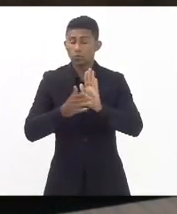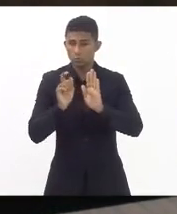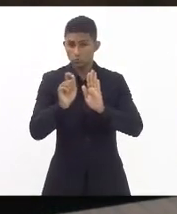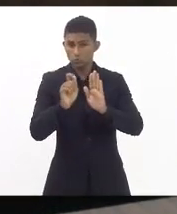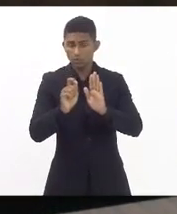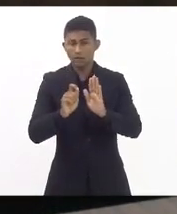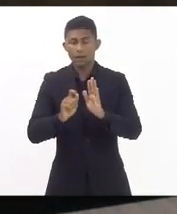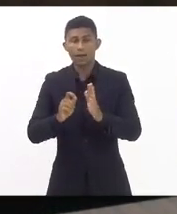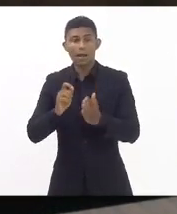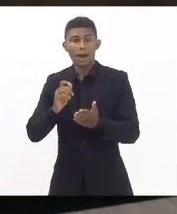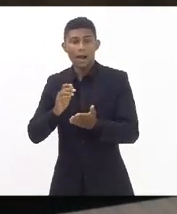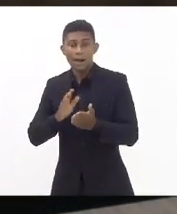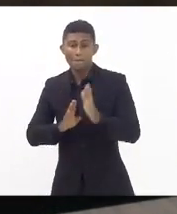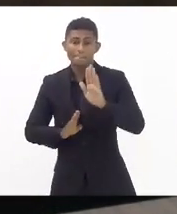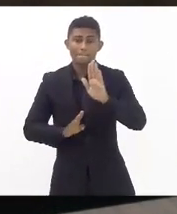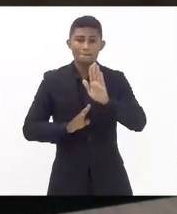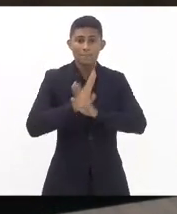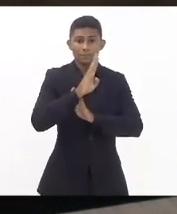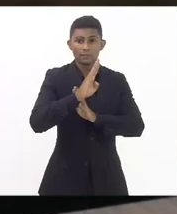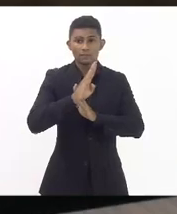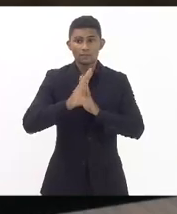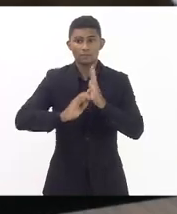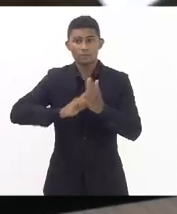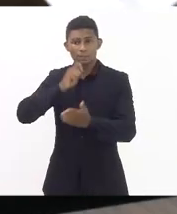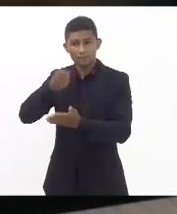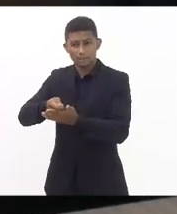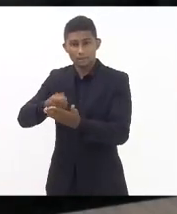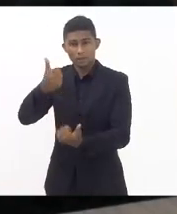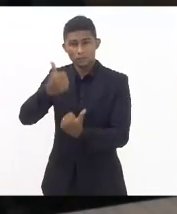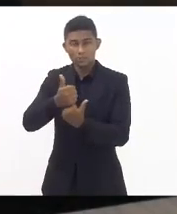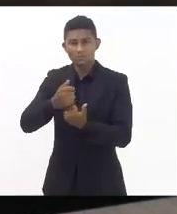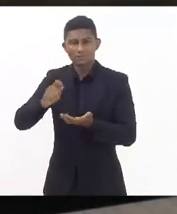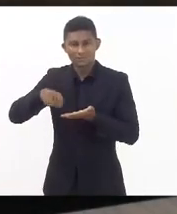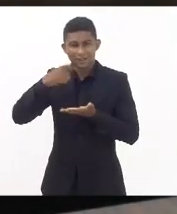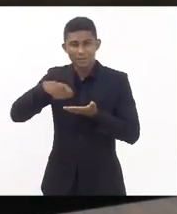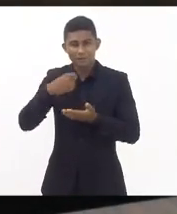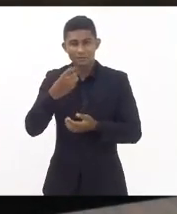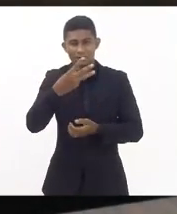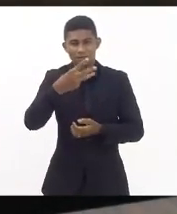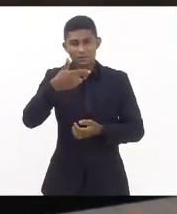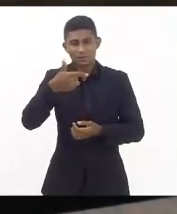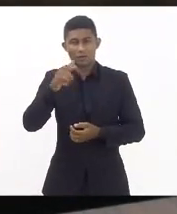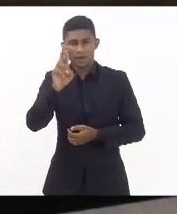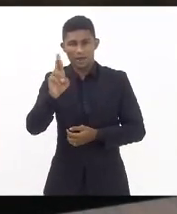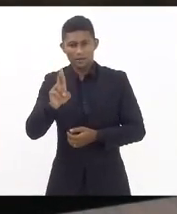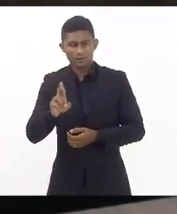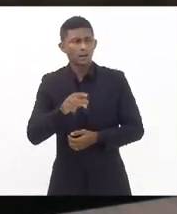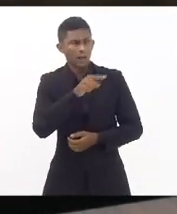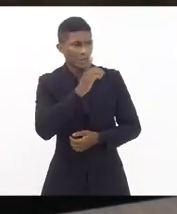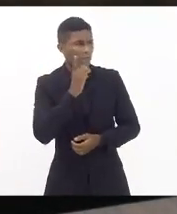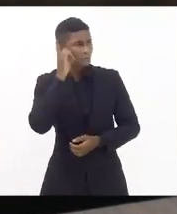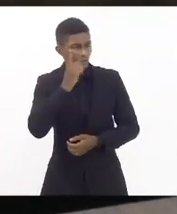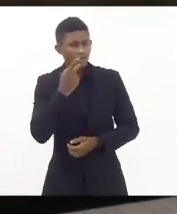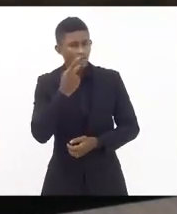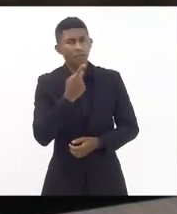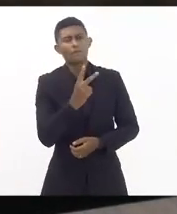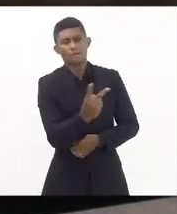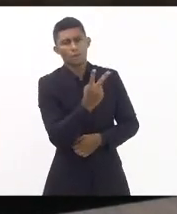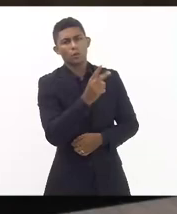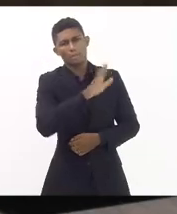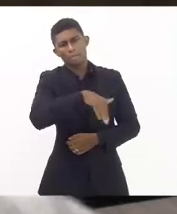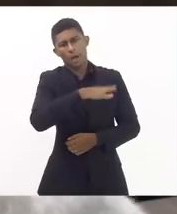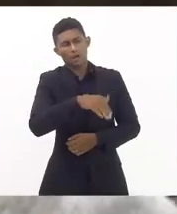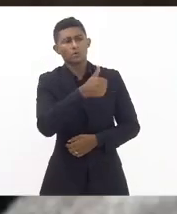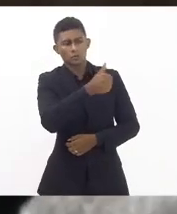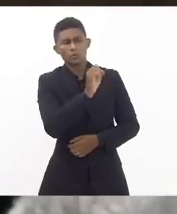a R$ 32,00. A deputada Bata Rocha tem razão ao falar que o valor é pequeno, mas aí o governador foi